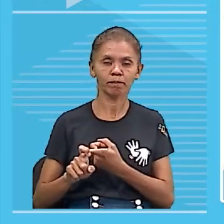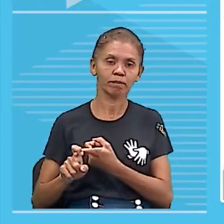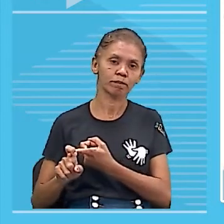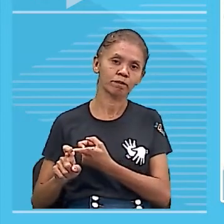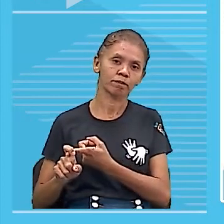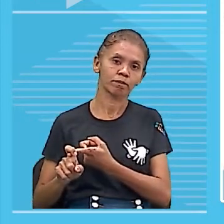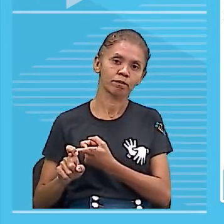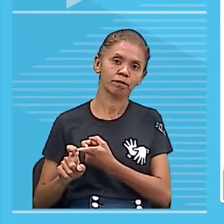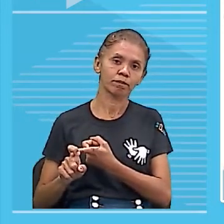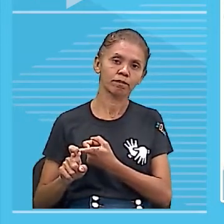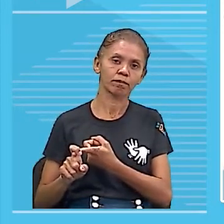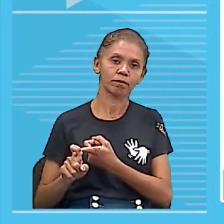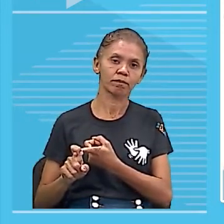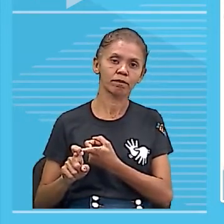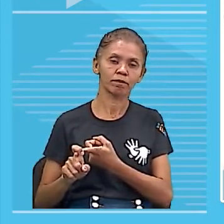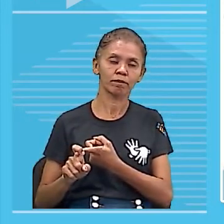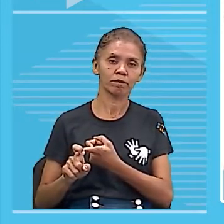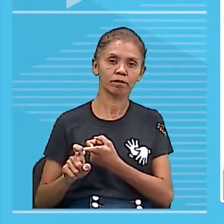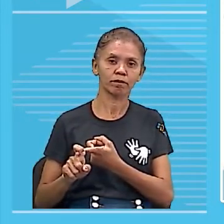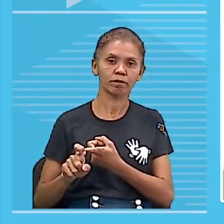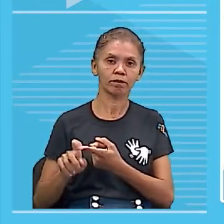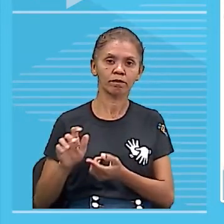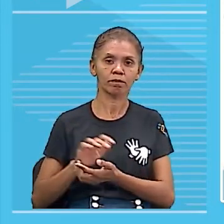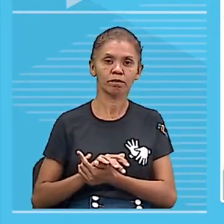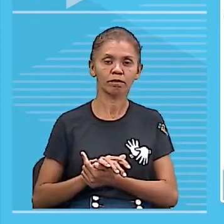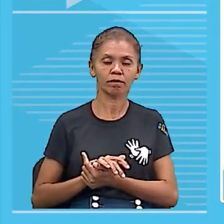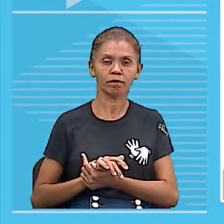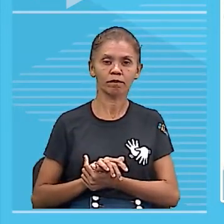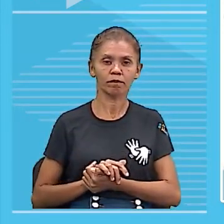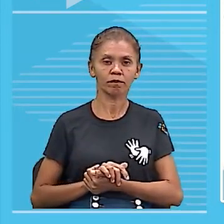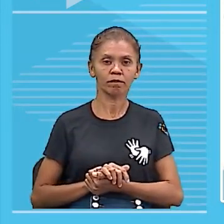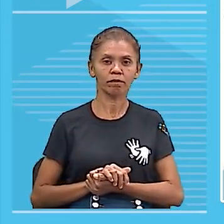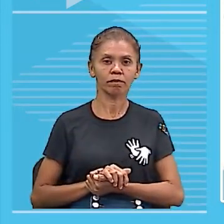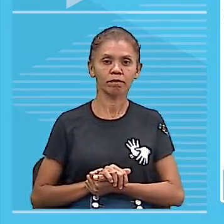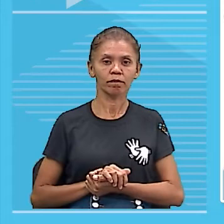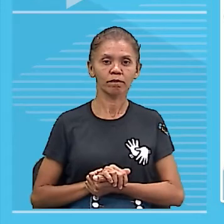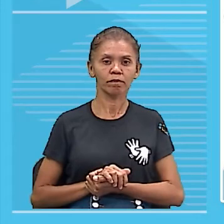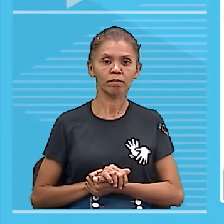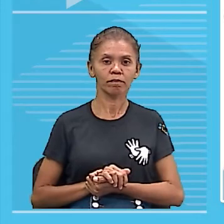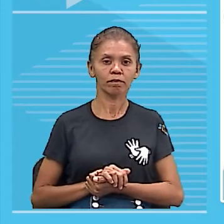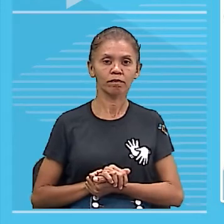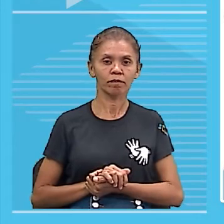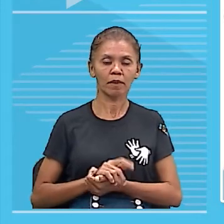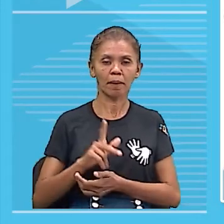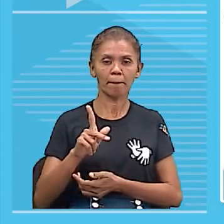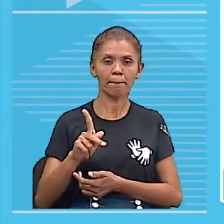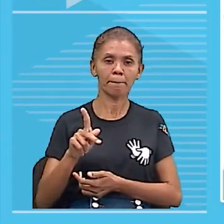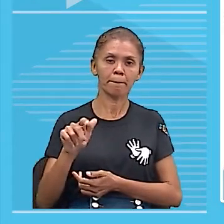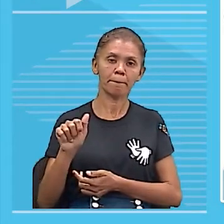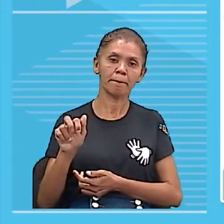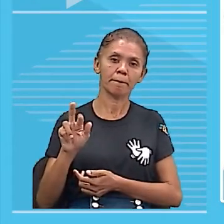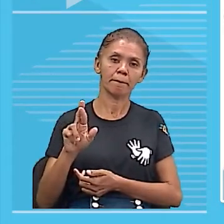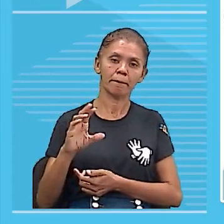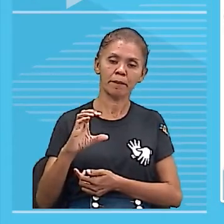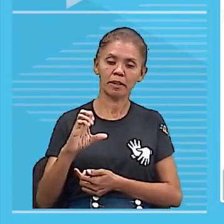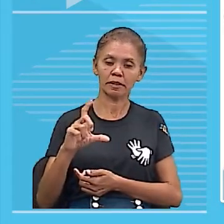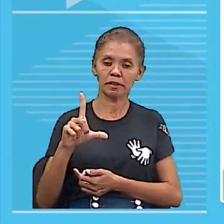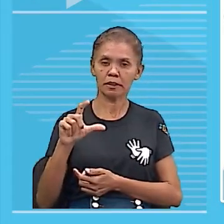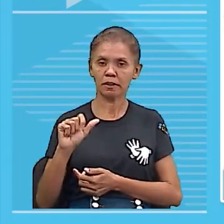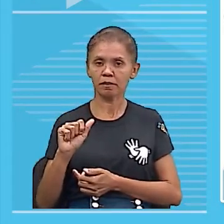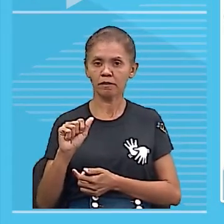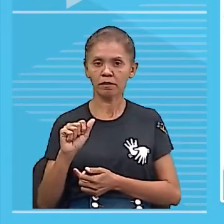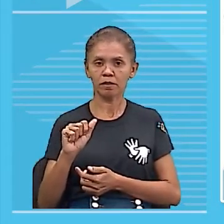tratados como parcelas ok Eles estão a